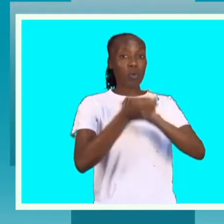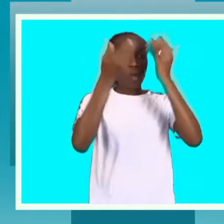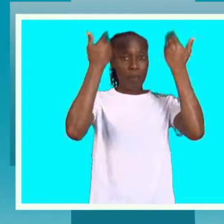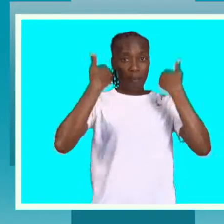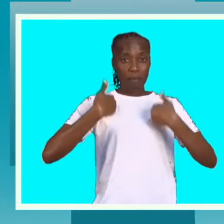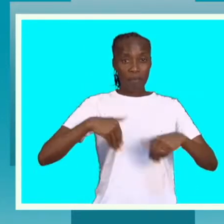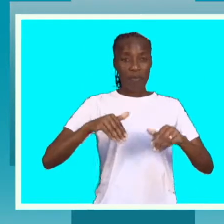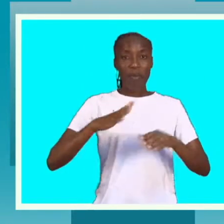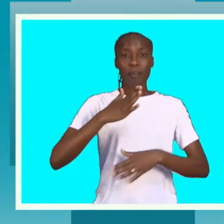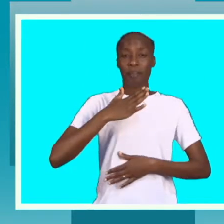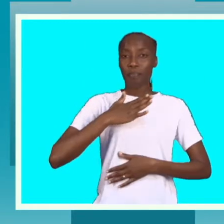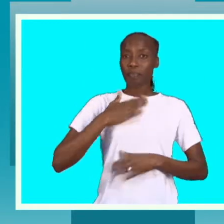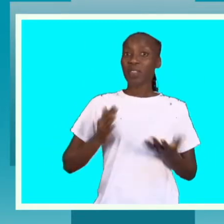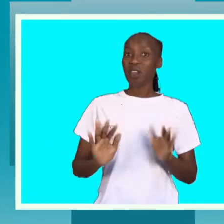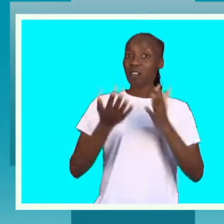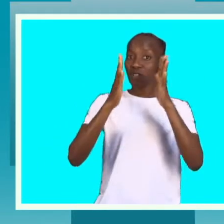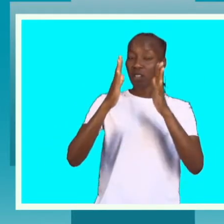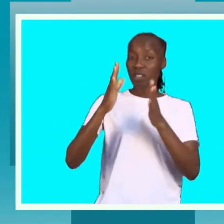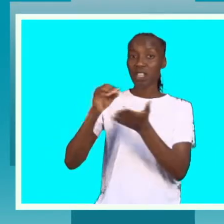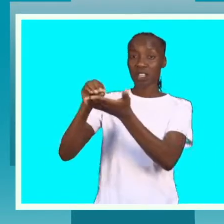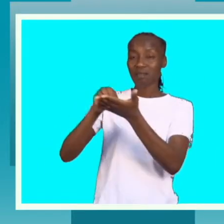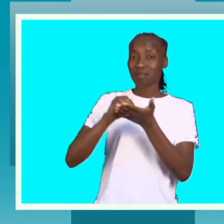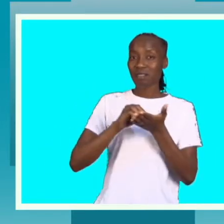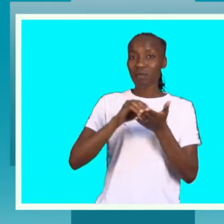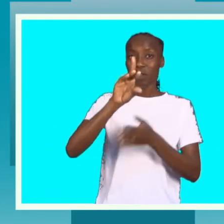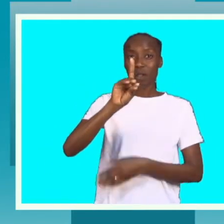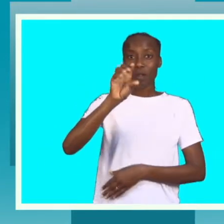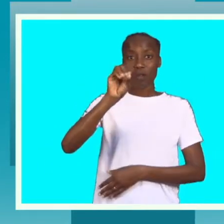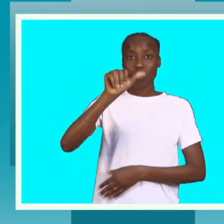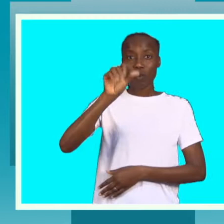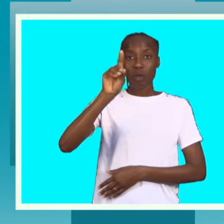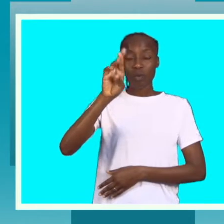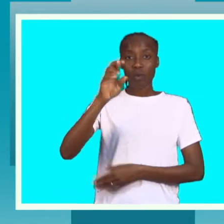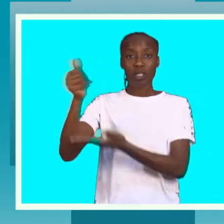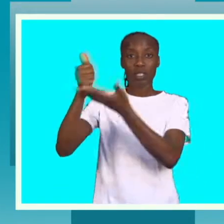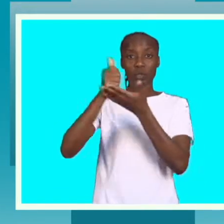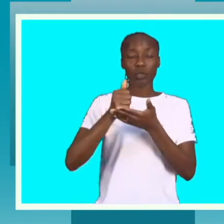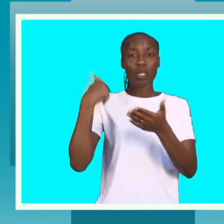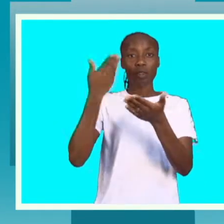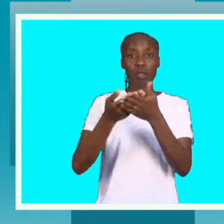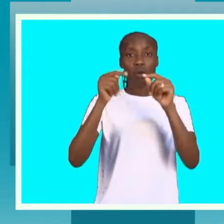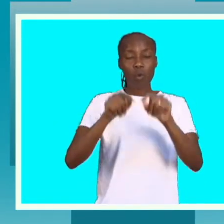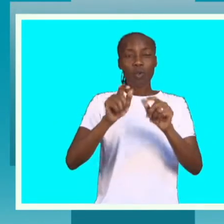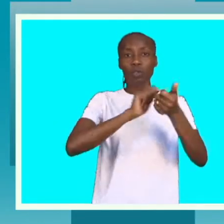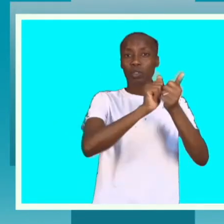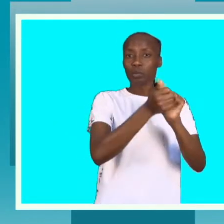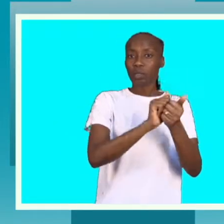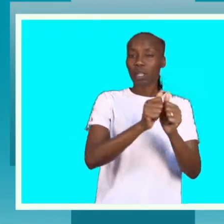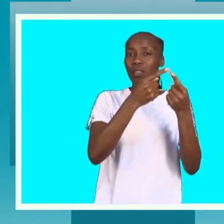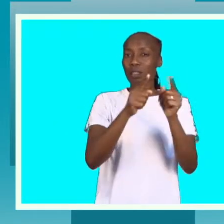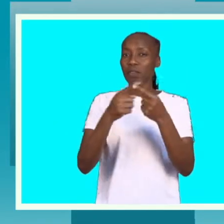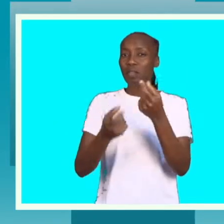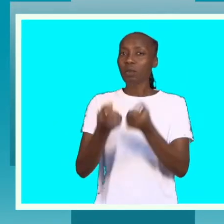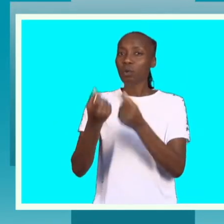doador que está a nos ajudar até hoje no desporto. Em várias vertentes, a minha vida também mudou